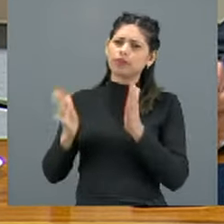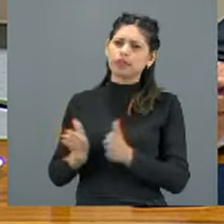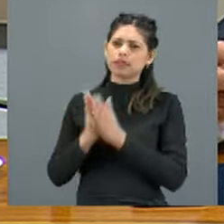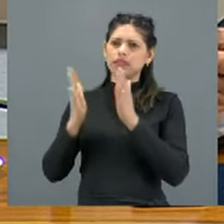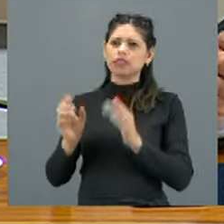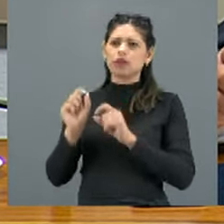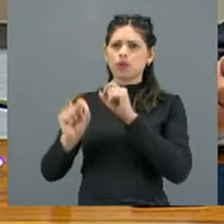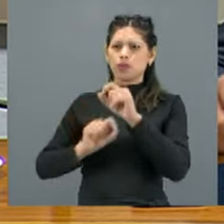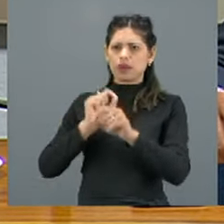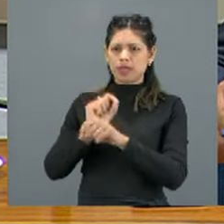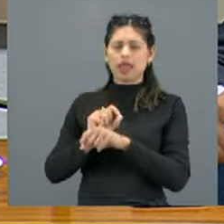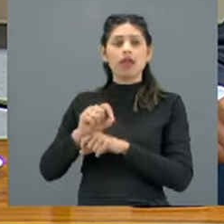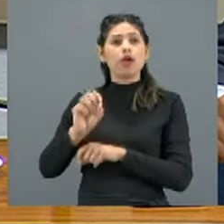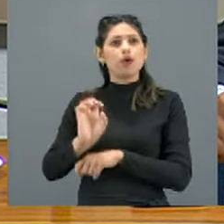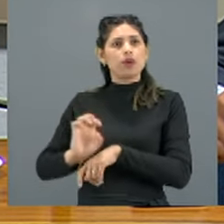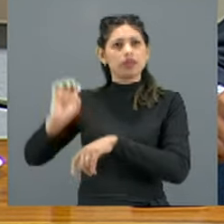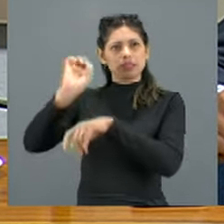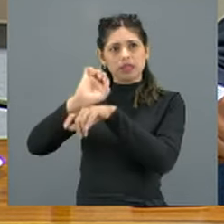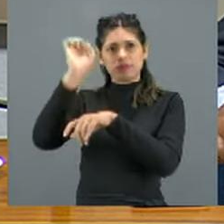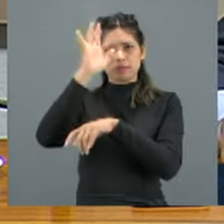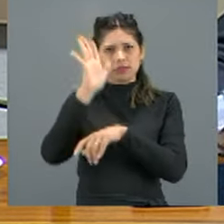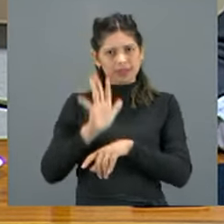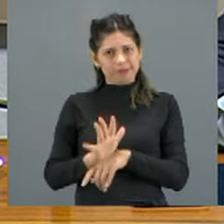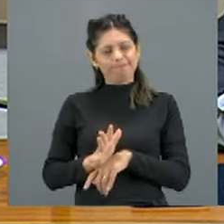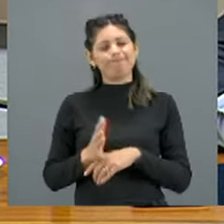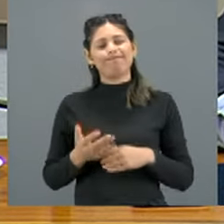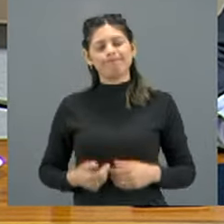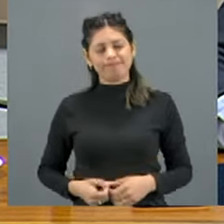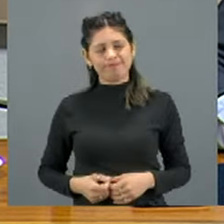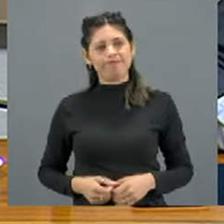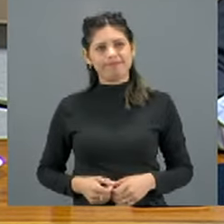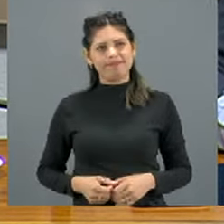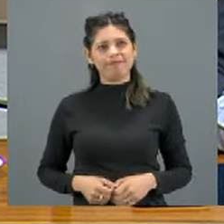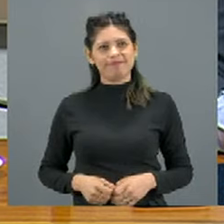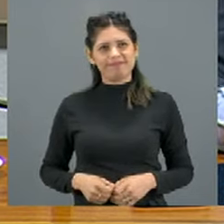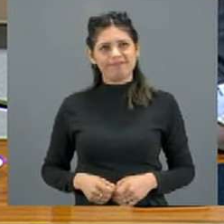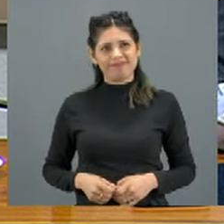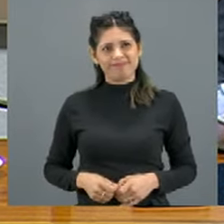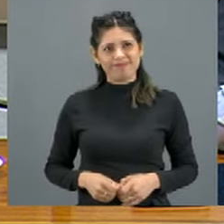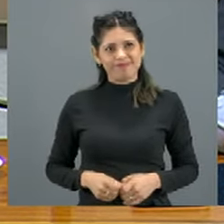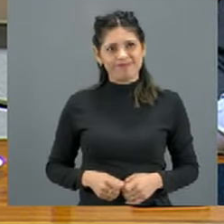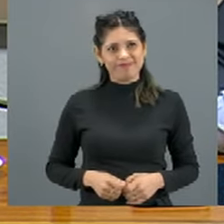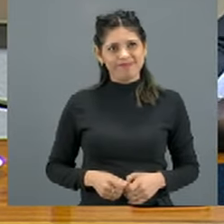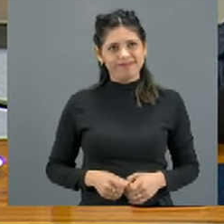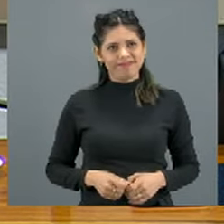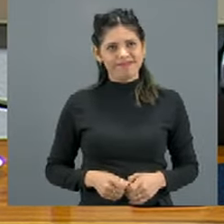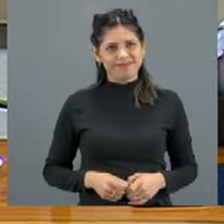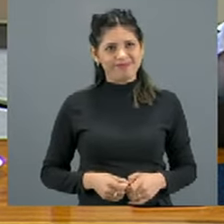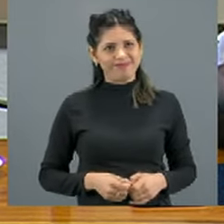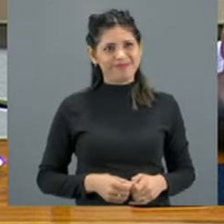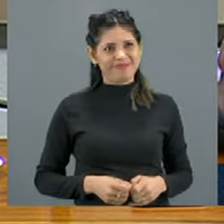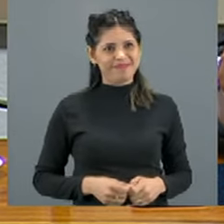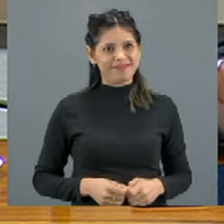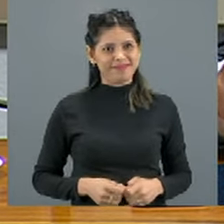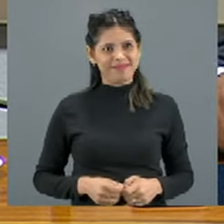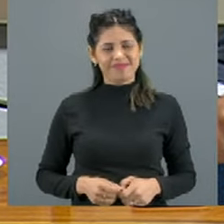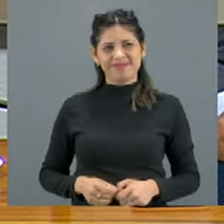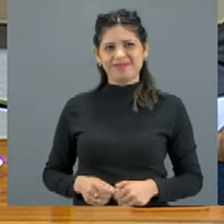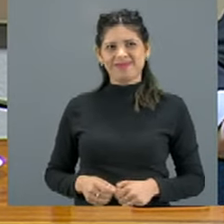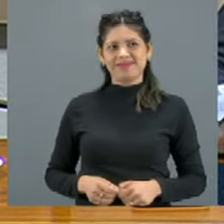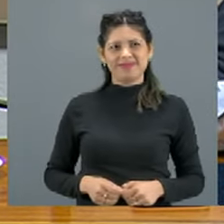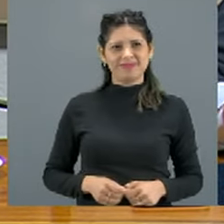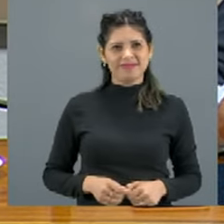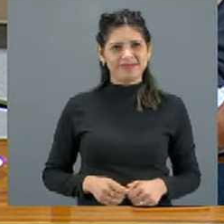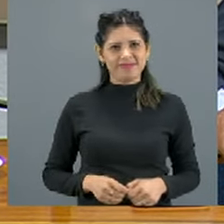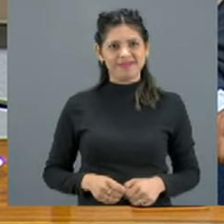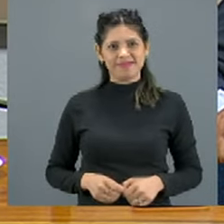brasileiro, em foras da lei. E aí, a palavra, porque eles são pródigos em inventar palavras, eu até pedi para